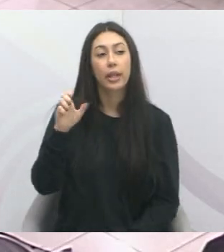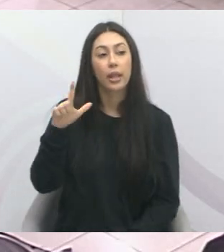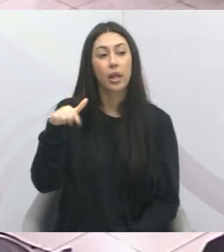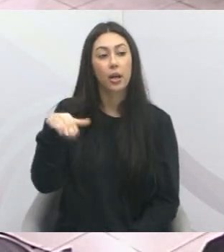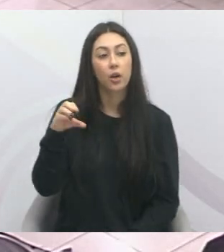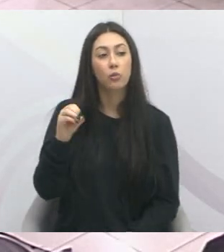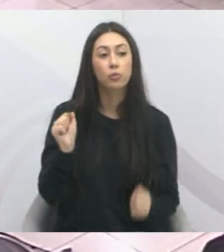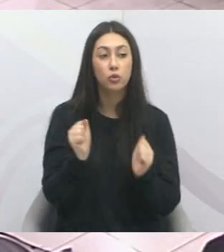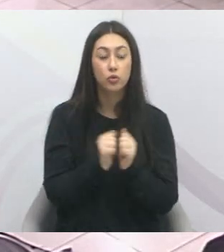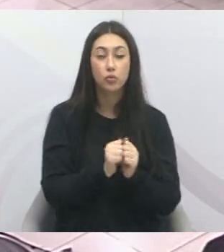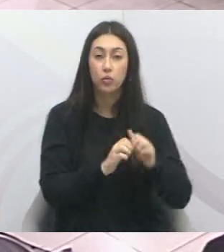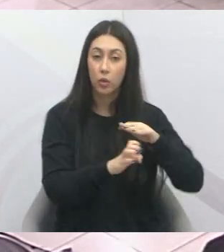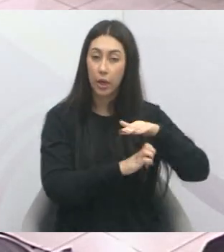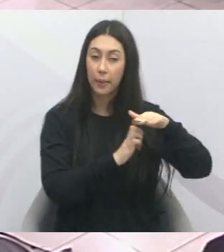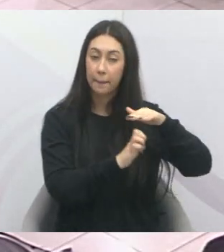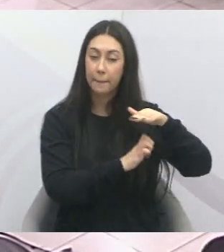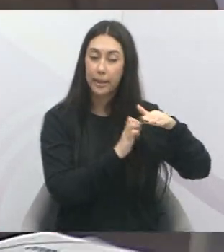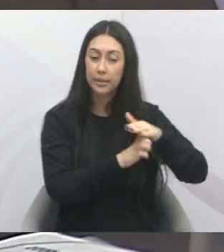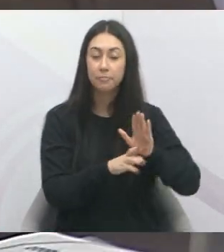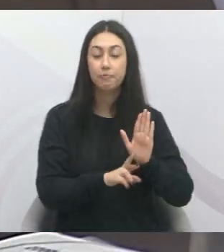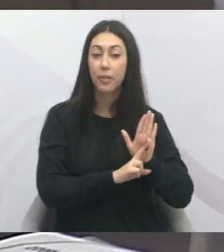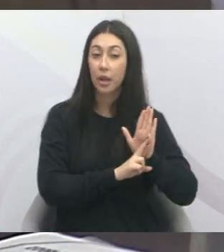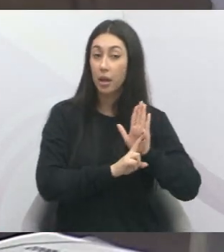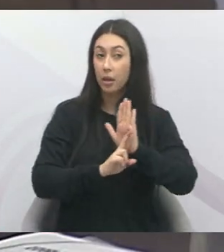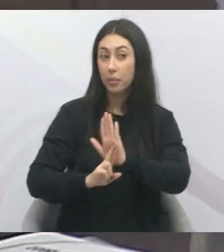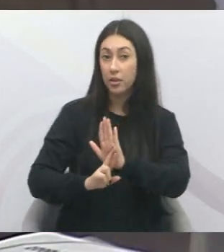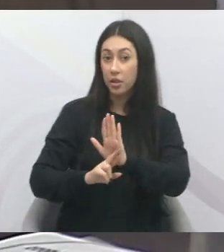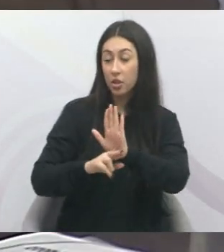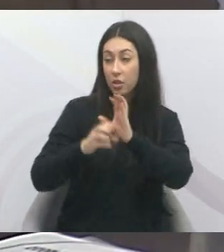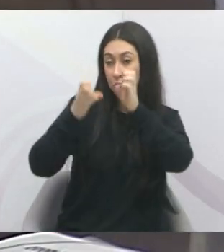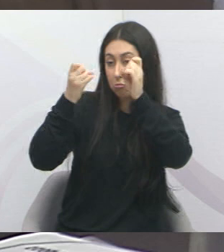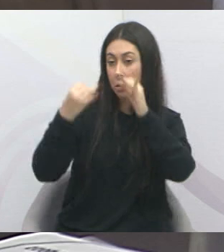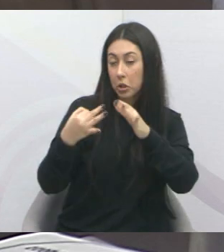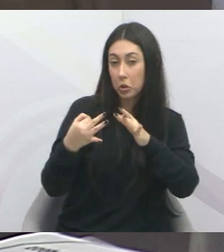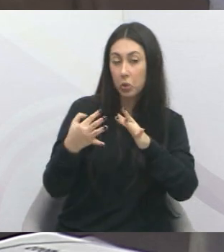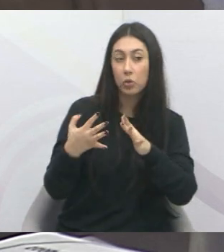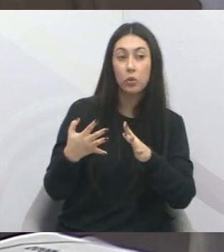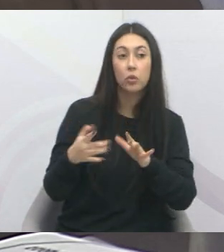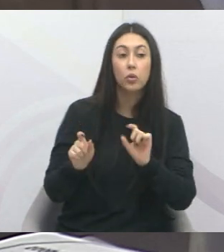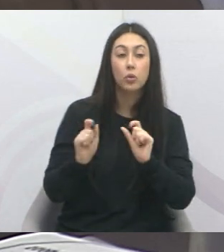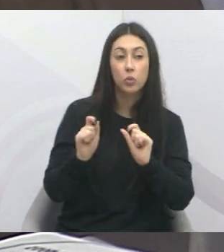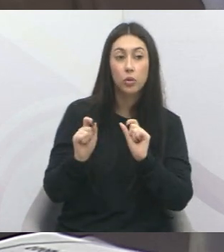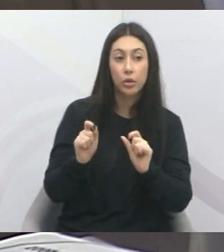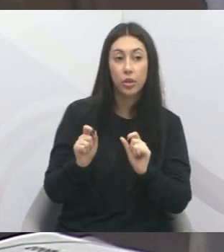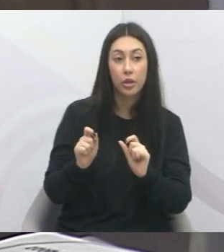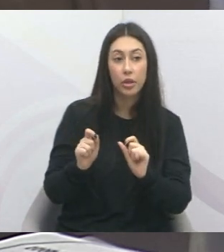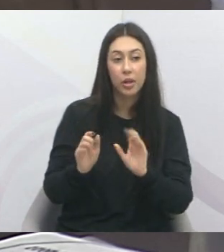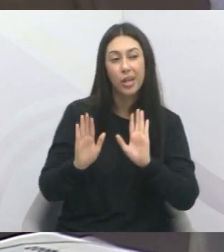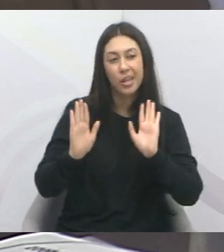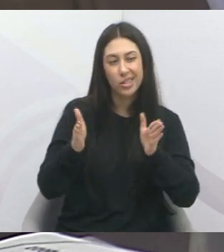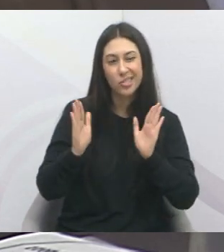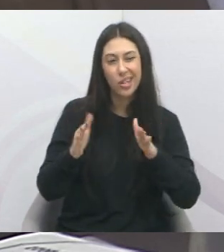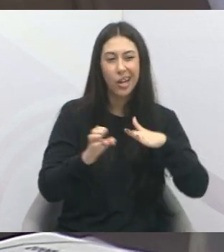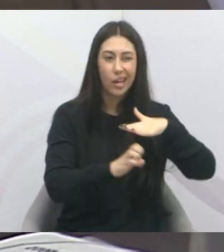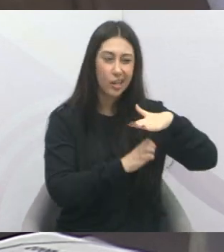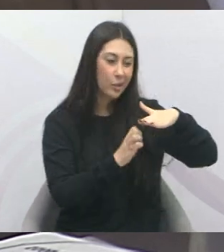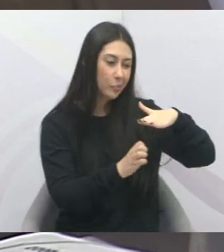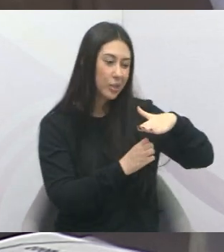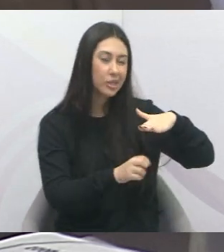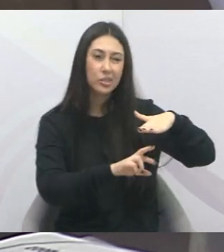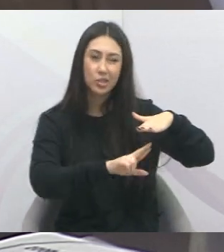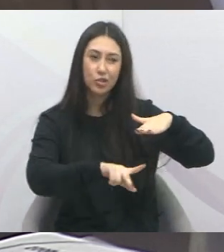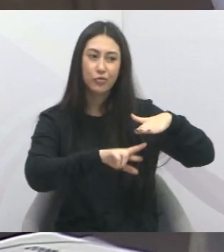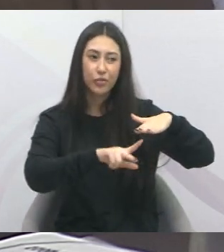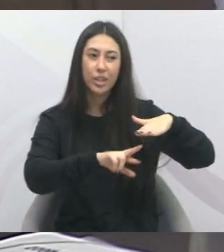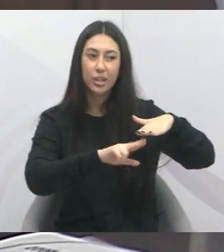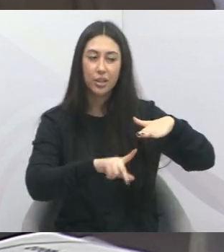ao Damasco. A representante do Damasco foi bem claro com a gente que já é uma terceirizada da saúde. A